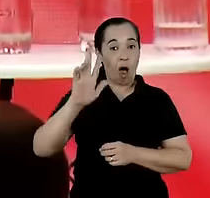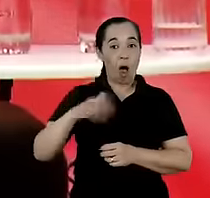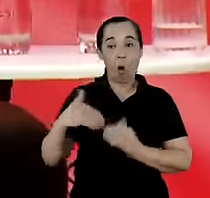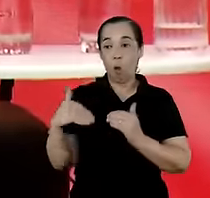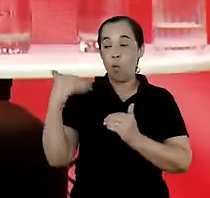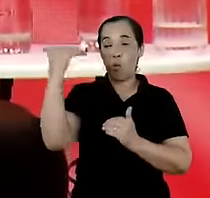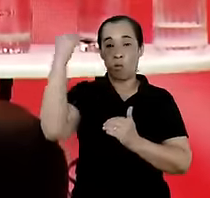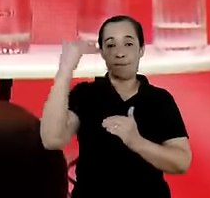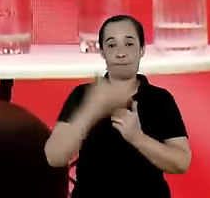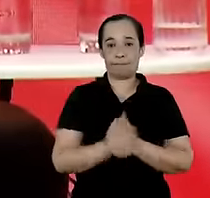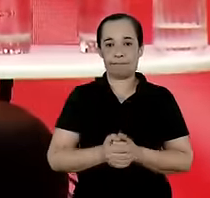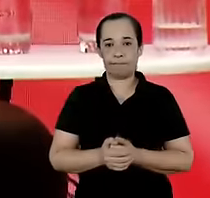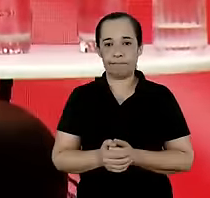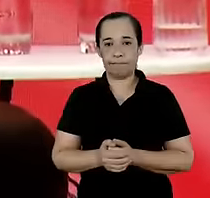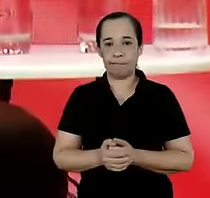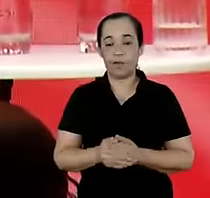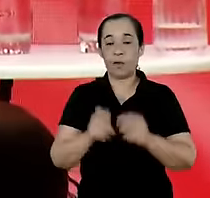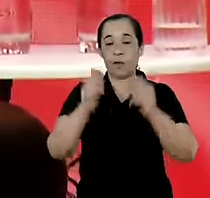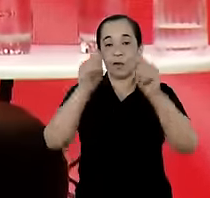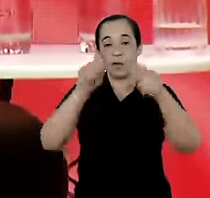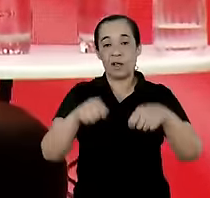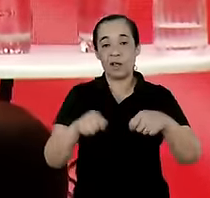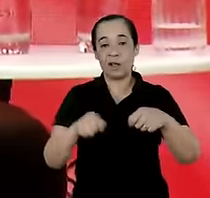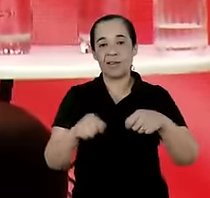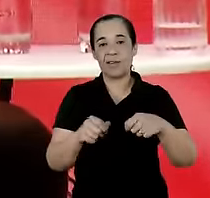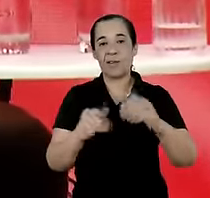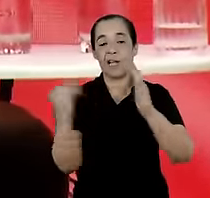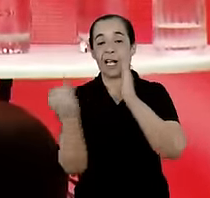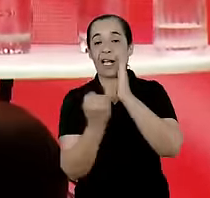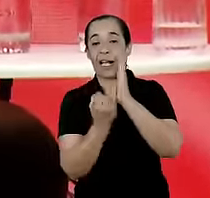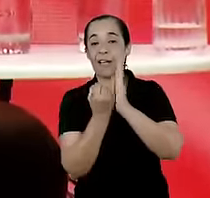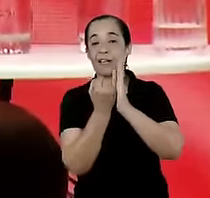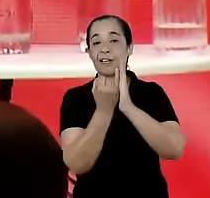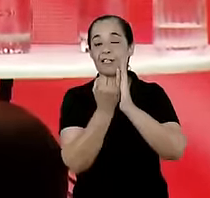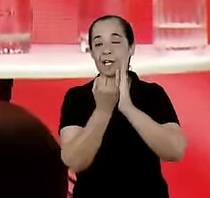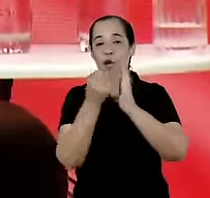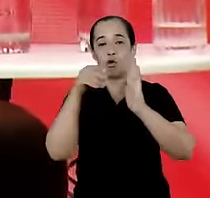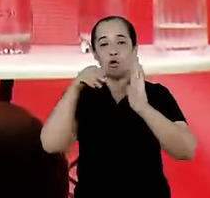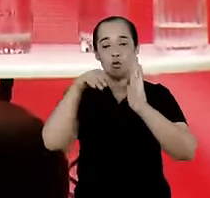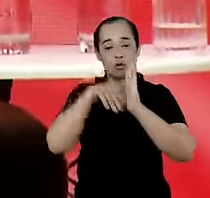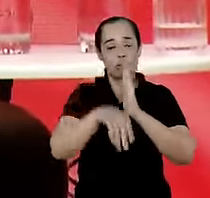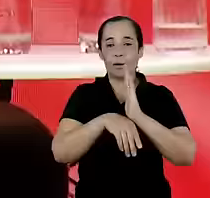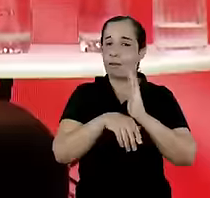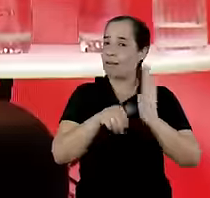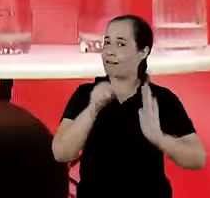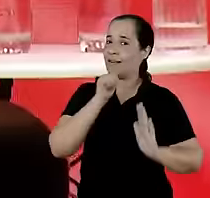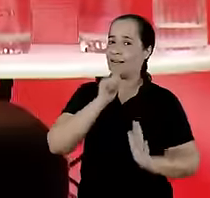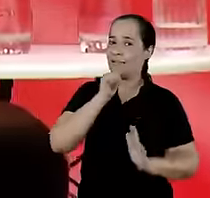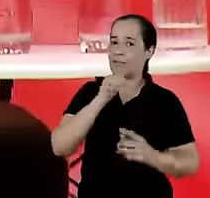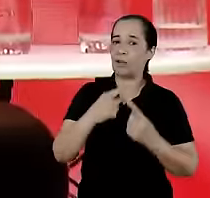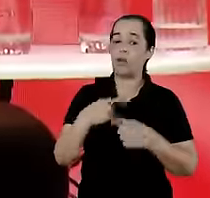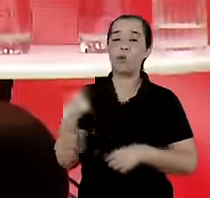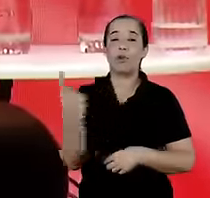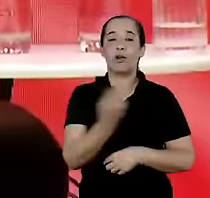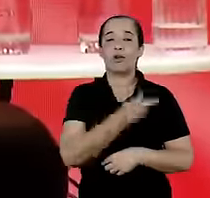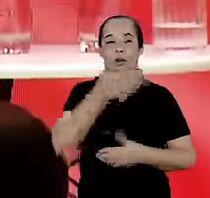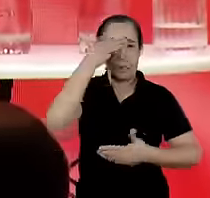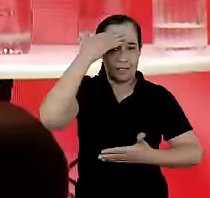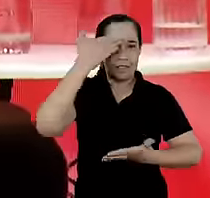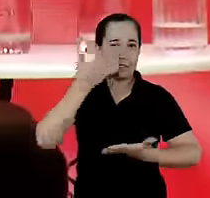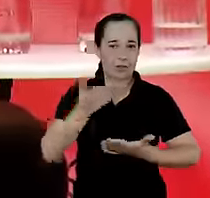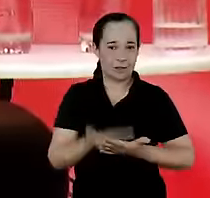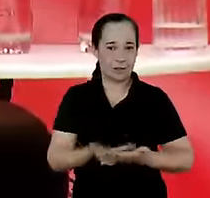permitindo uma desinflação ainda maior no setor de serviços então assim a gente acha que o juro de Equilíbrio é mais